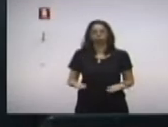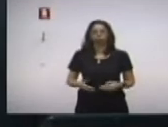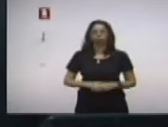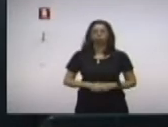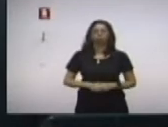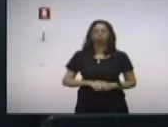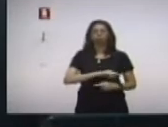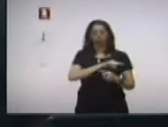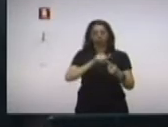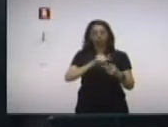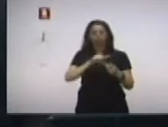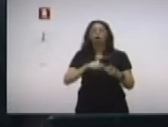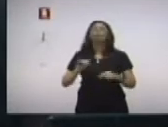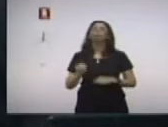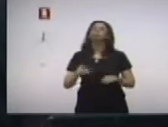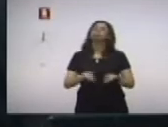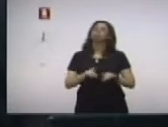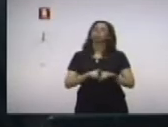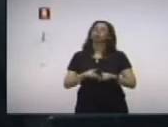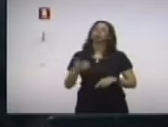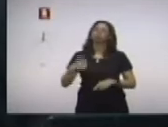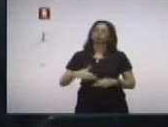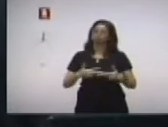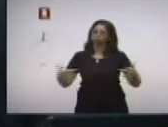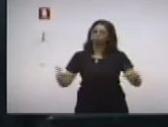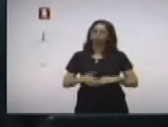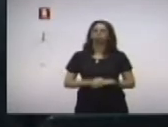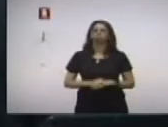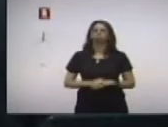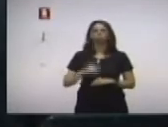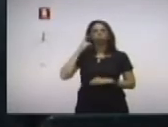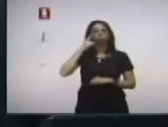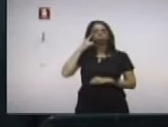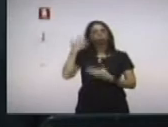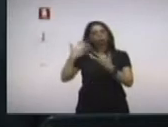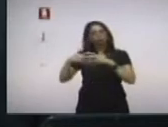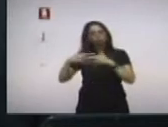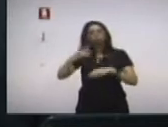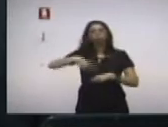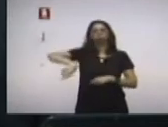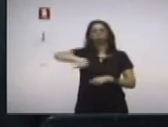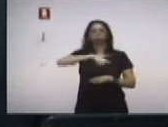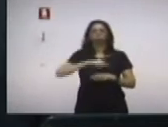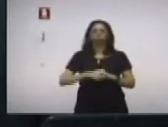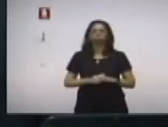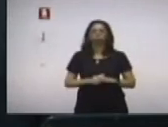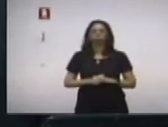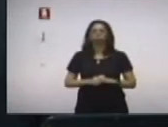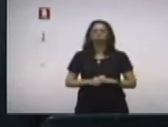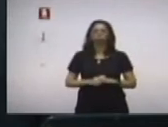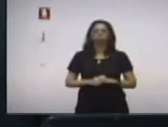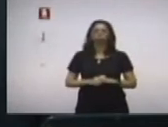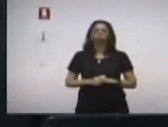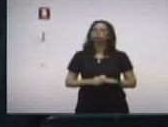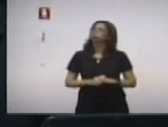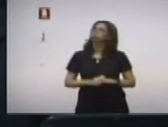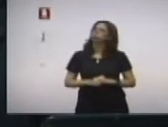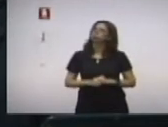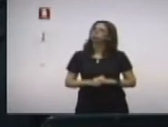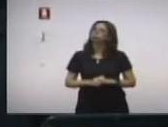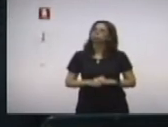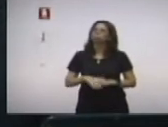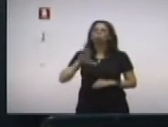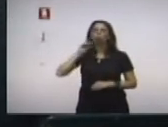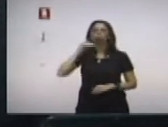aproveito também senhor presidente para trazer aqui uma reflexão com os colegas em relação à aos